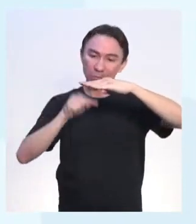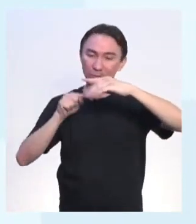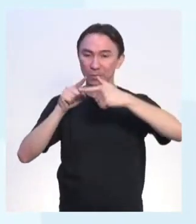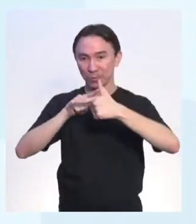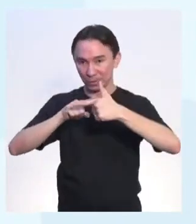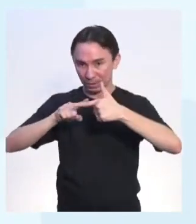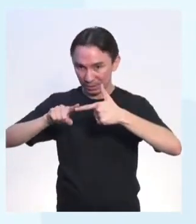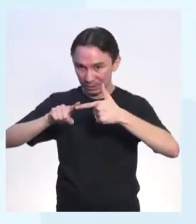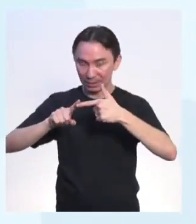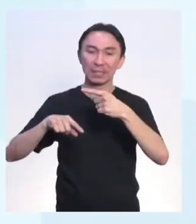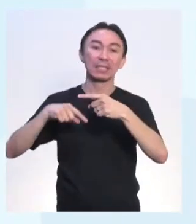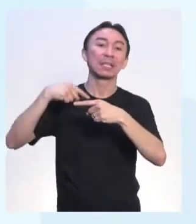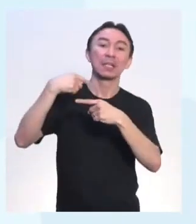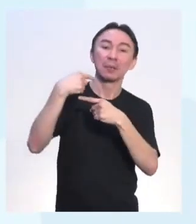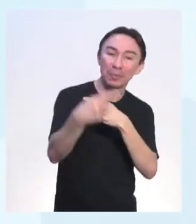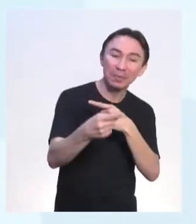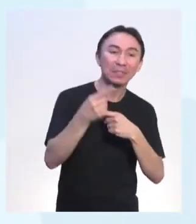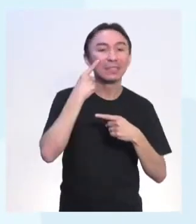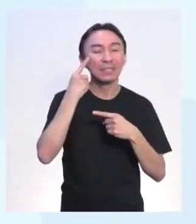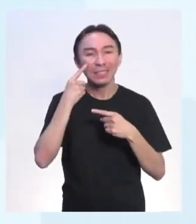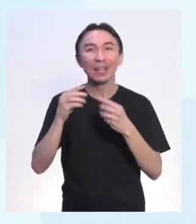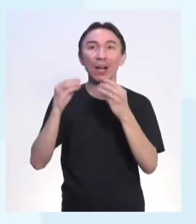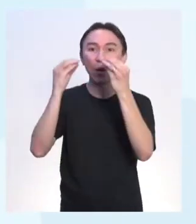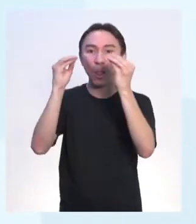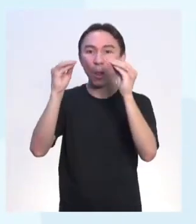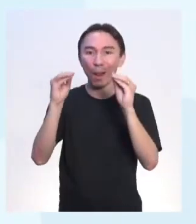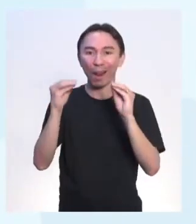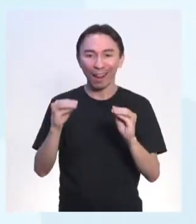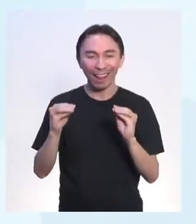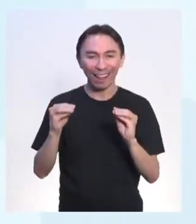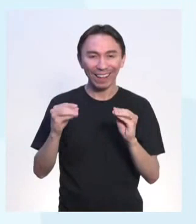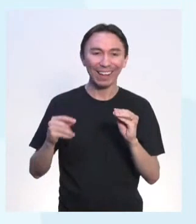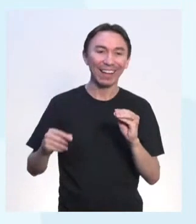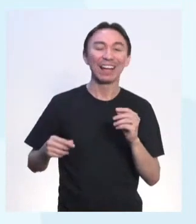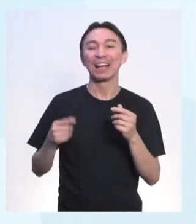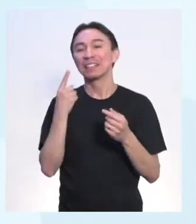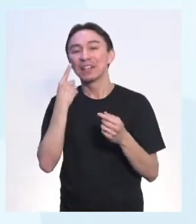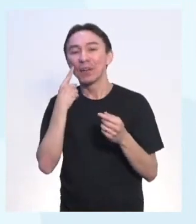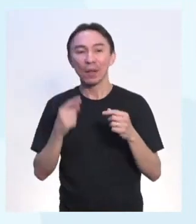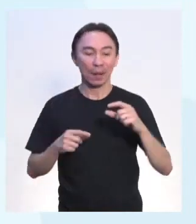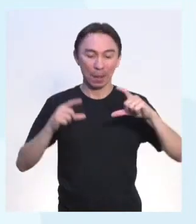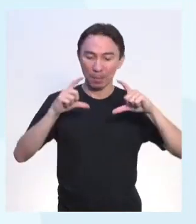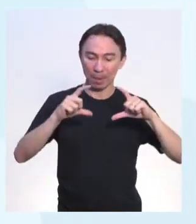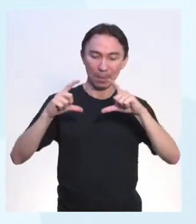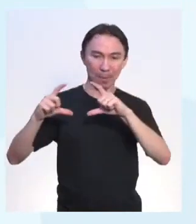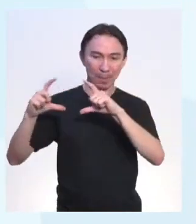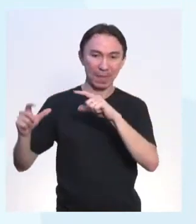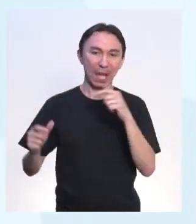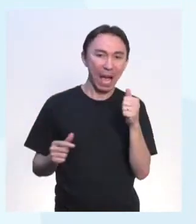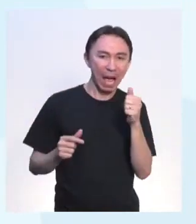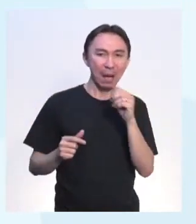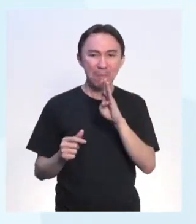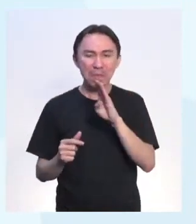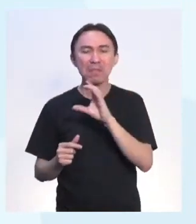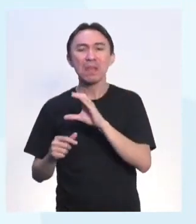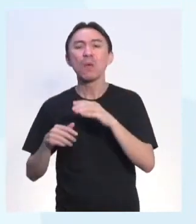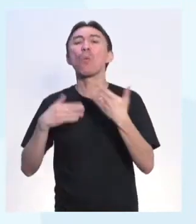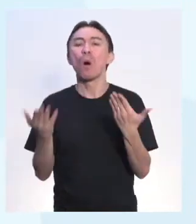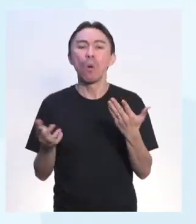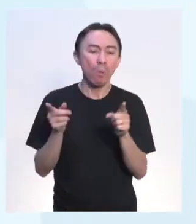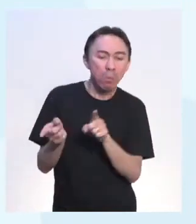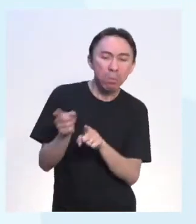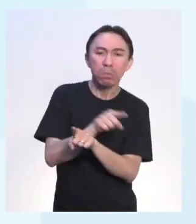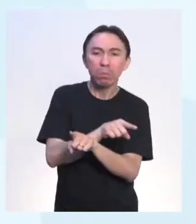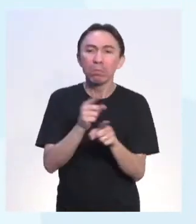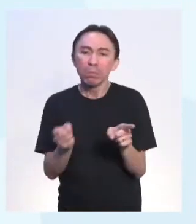e depois você vai completar as lacunas lá embaixo, com as letras A, B e C. Qual é a ordem